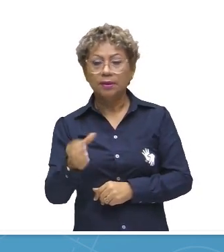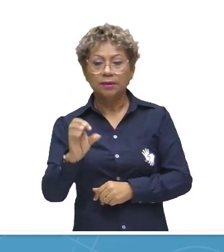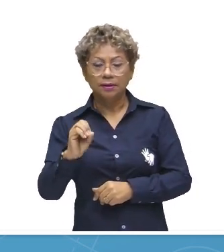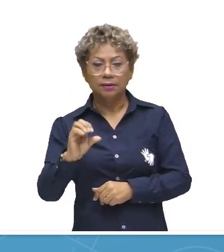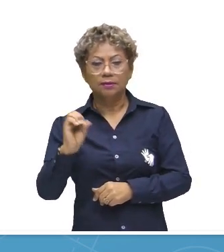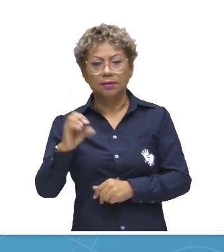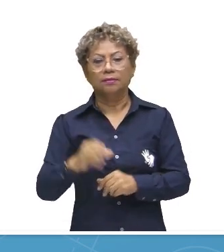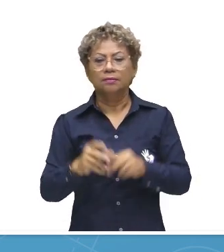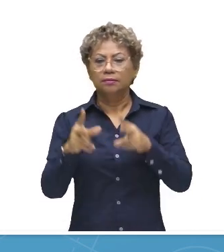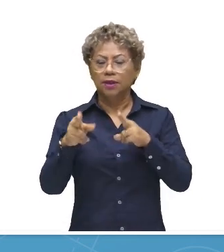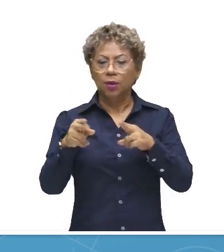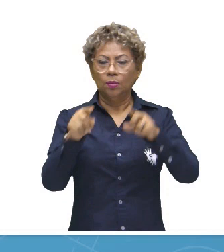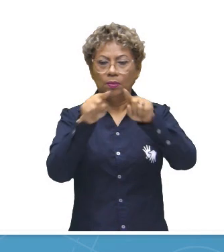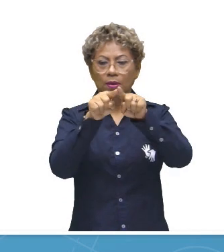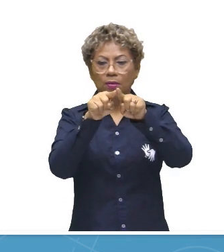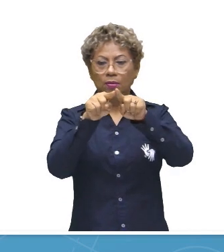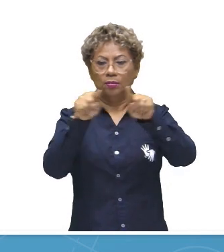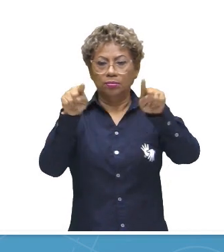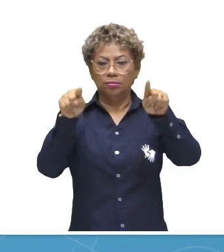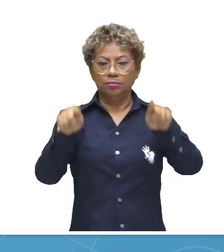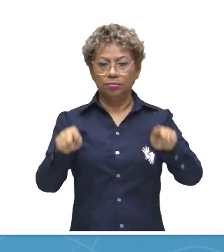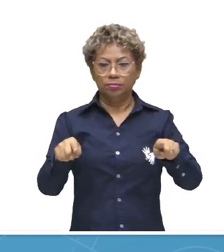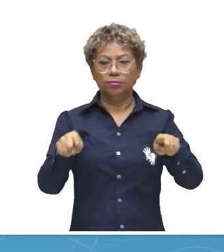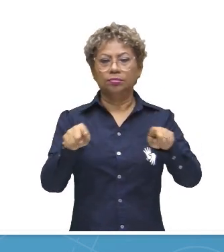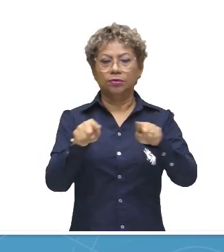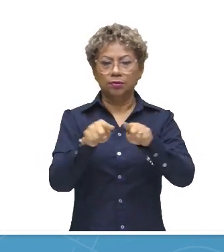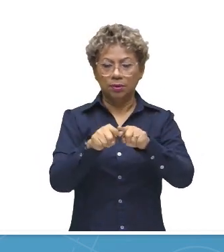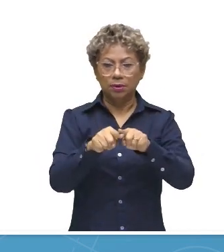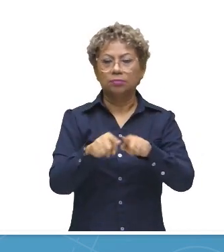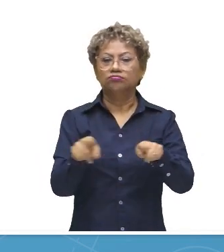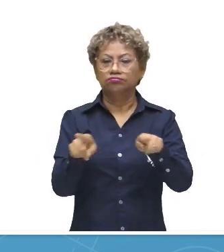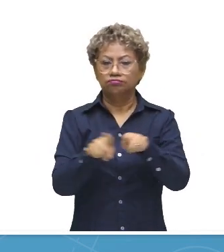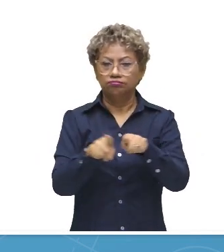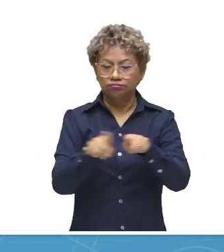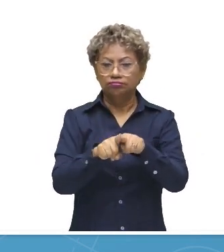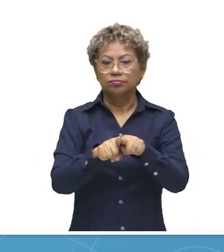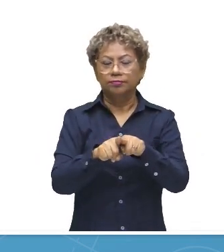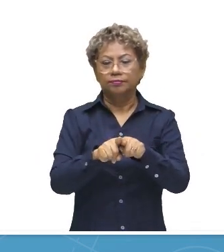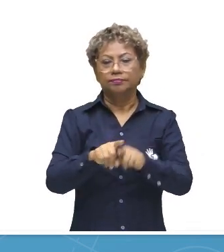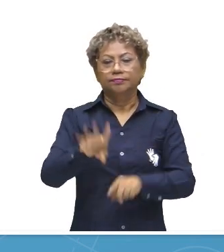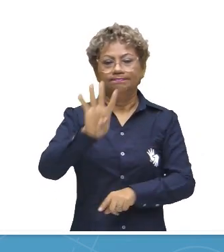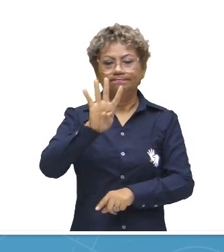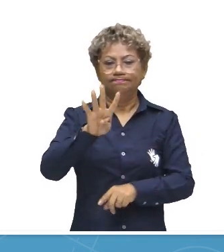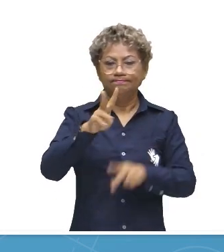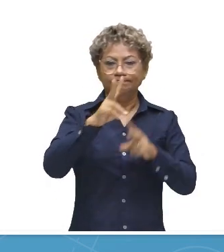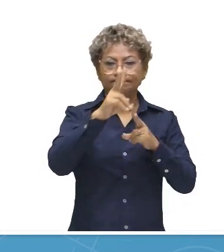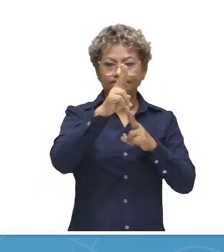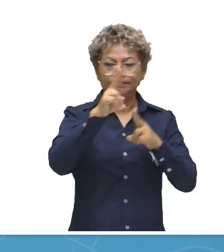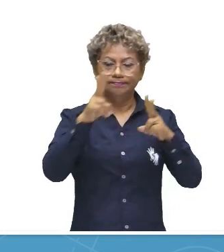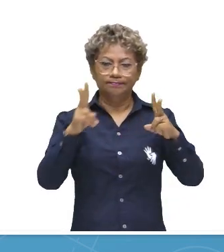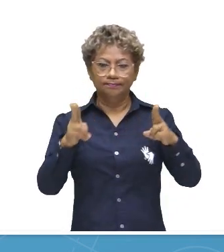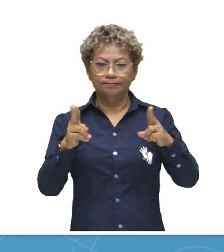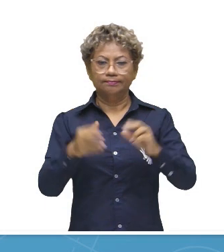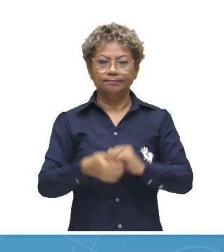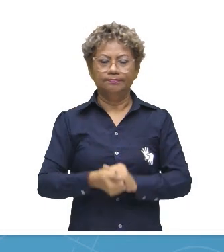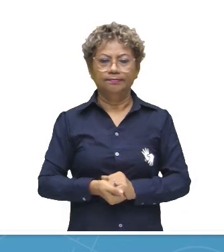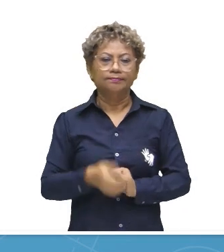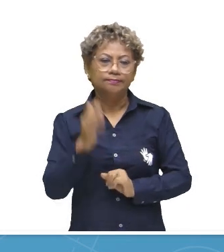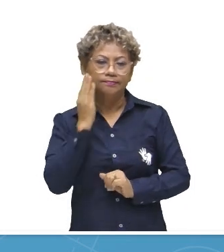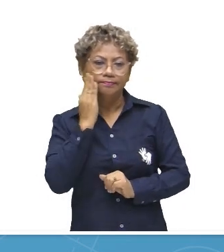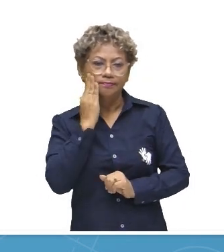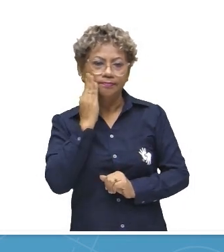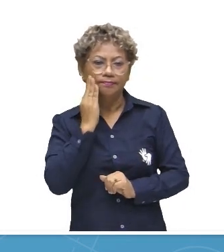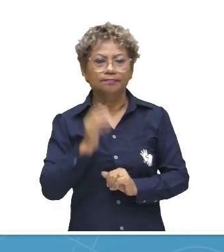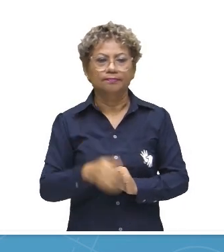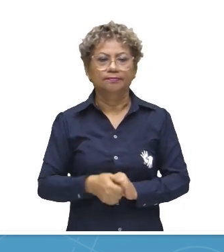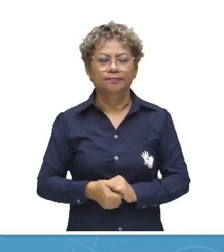é o nosso quadrado, né? Possui aqui 4 lados iguais. Vamos supor